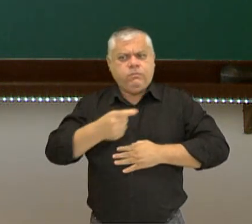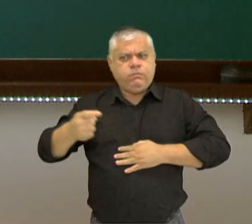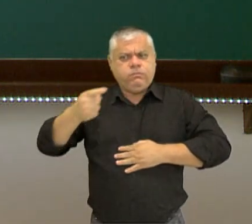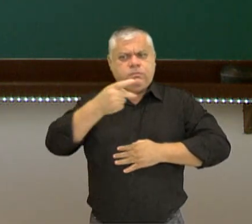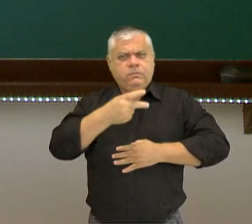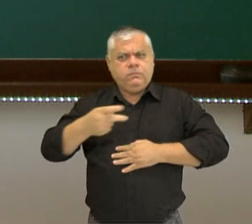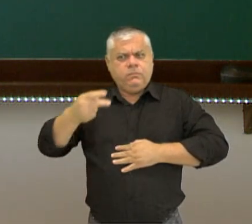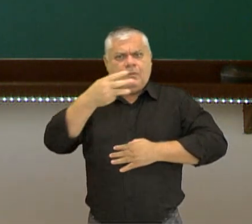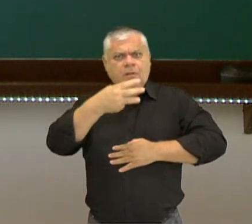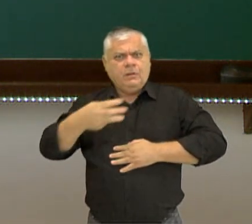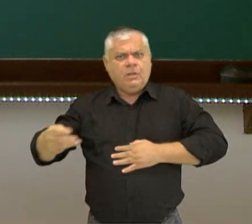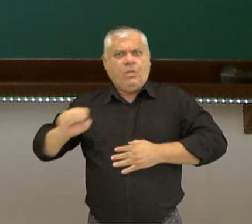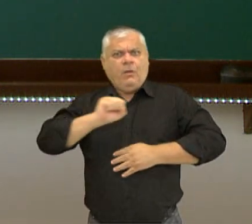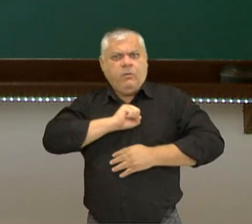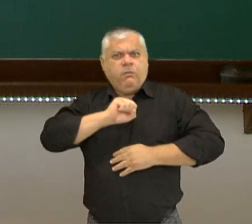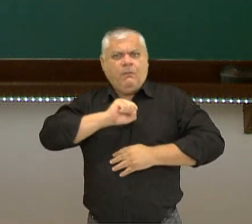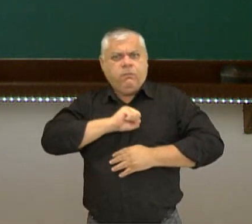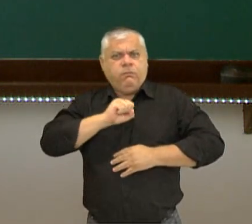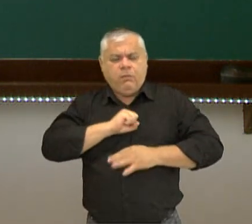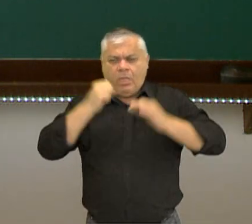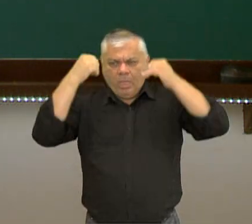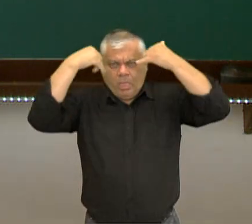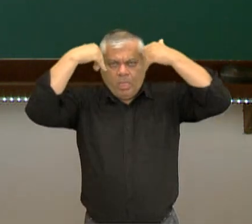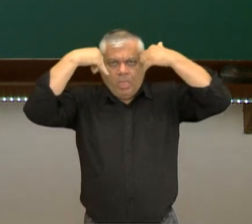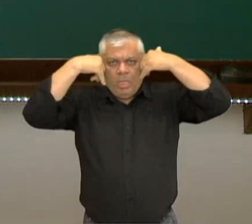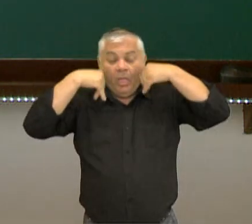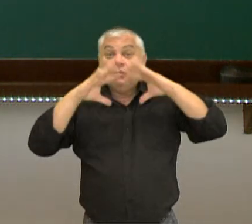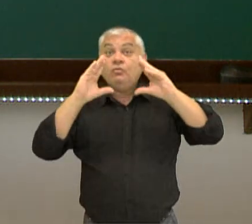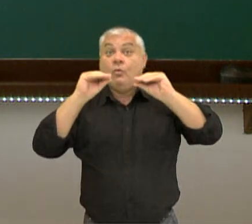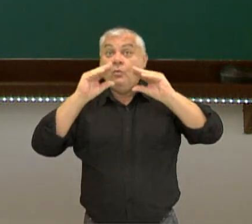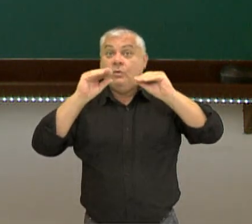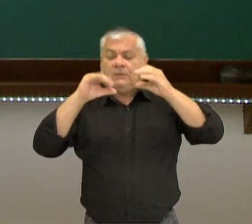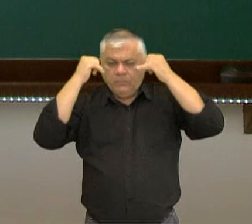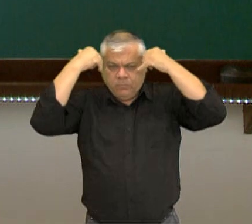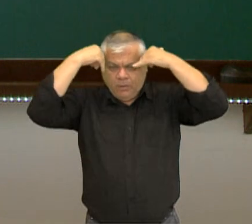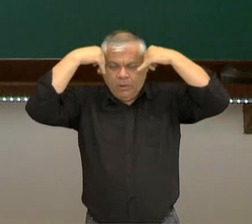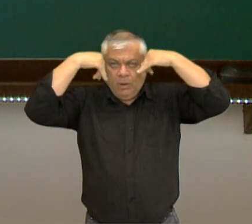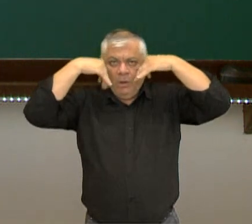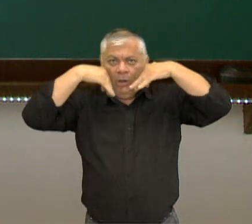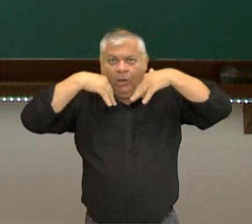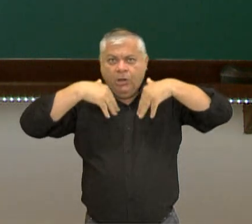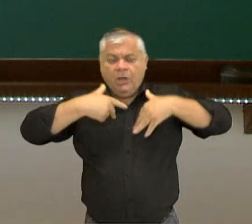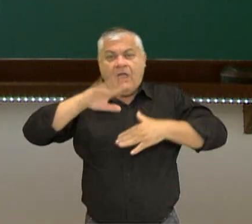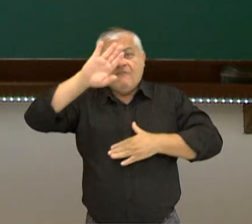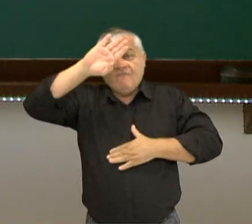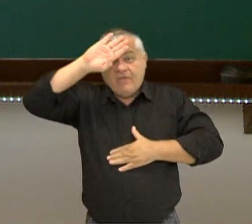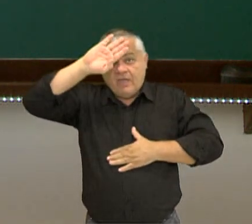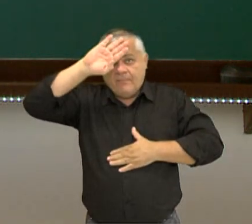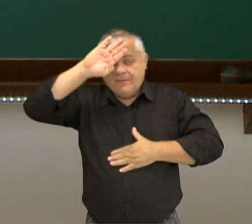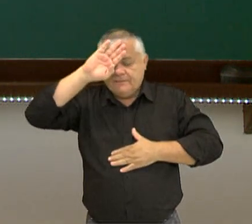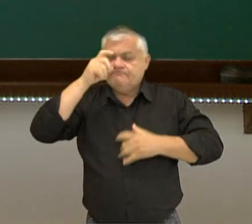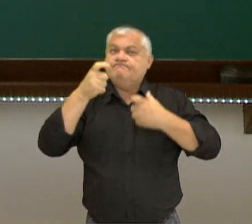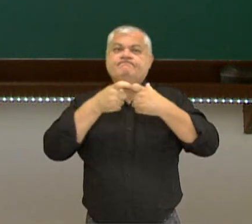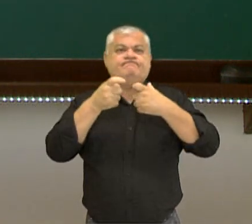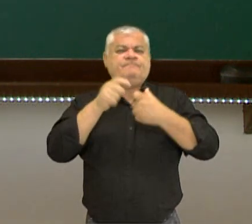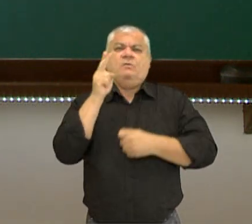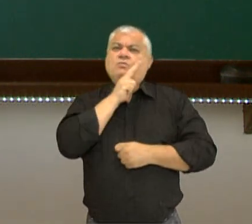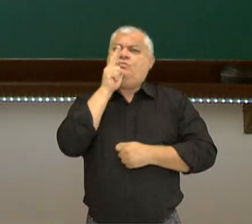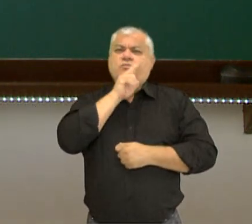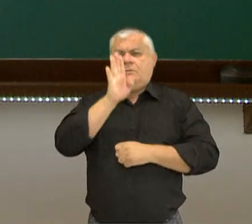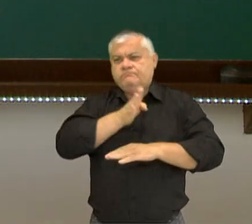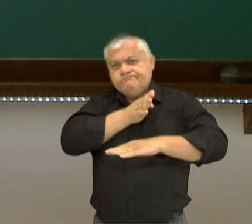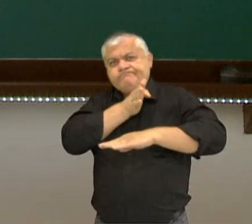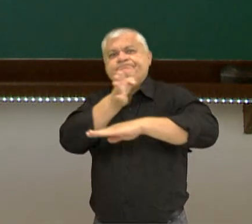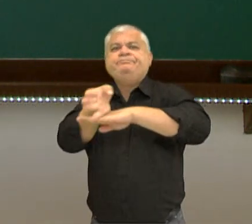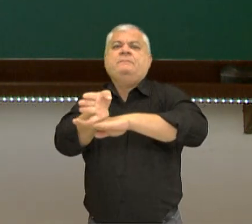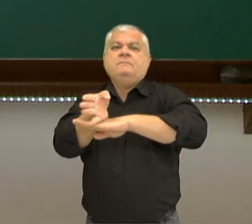e não passa, está suando muito à noite, né, está tendo episódios de febre, um médico deve ser